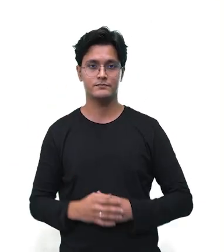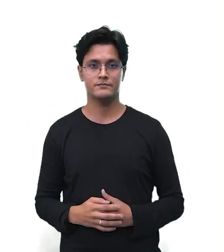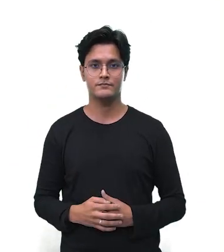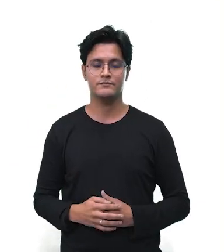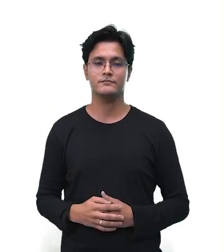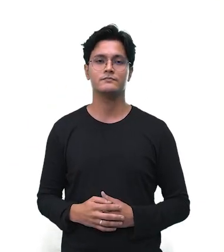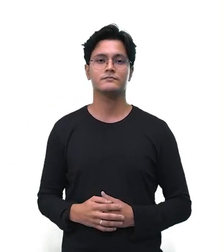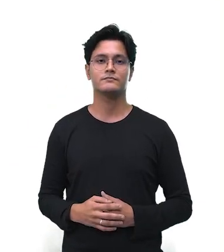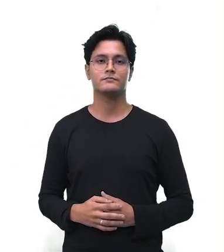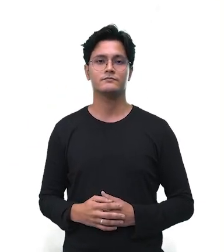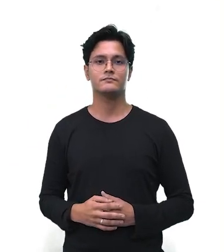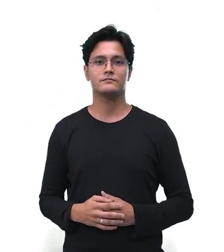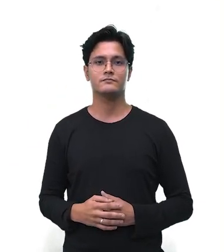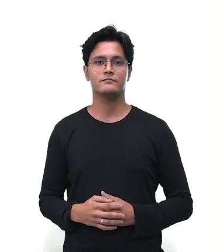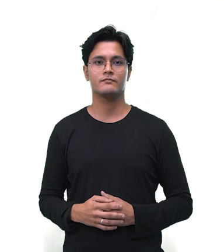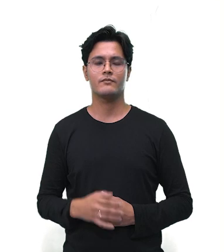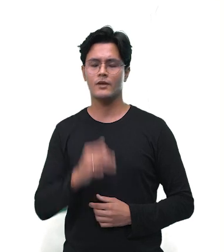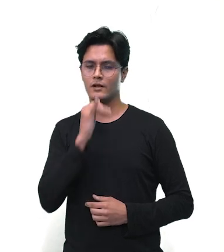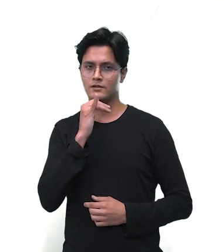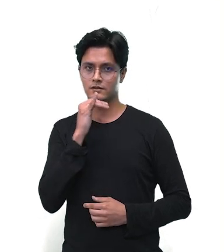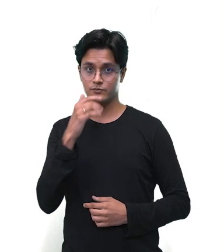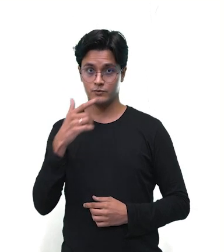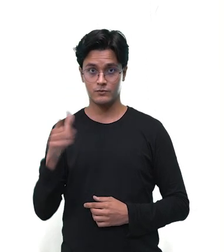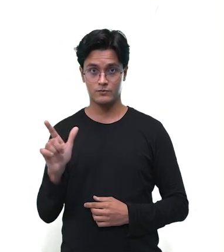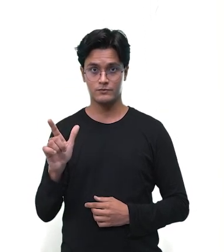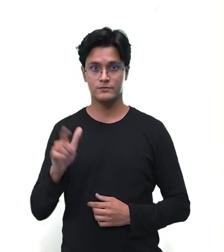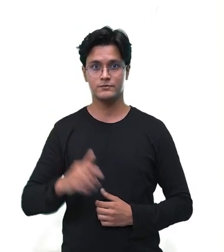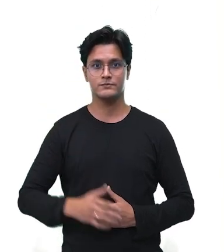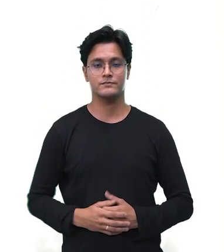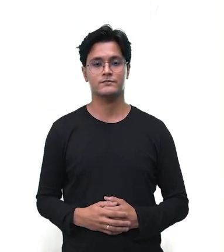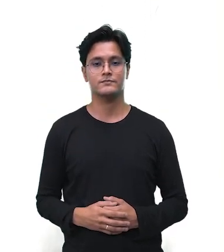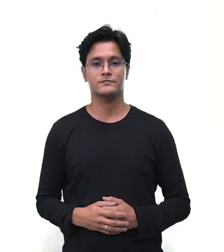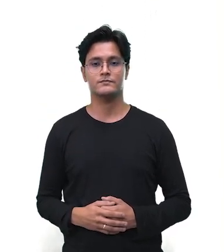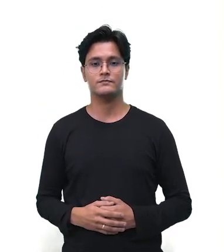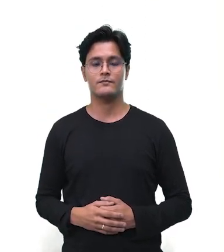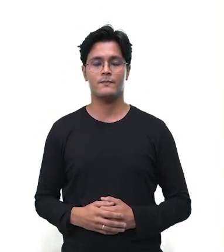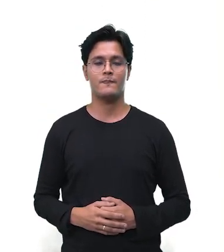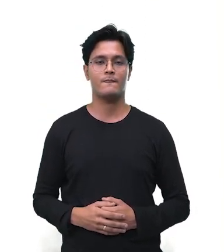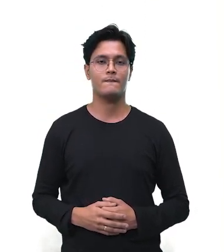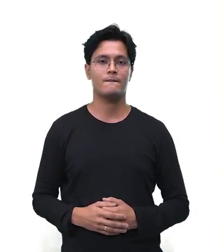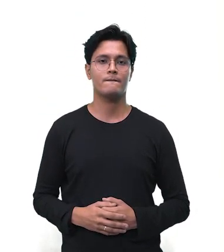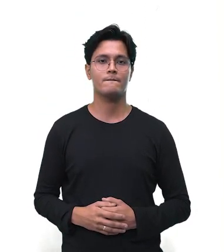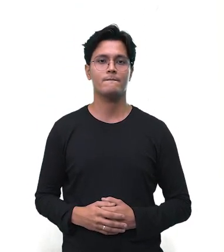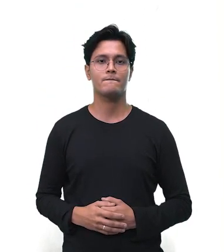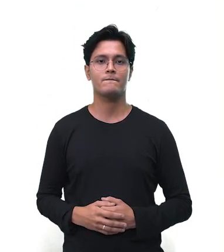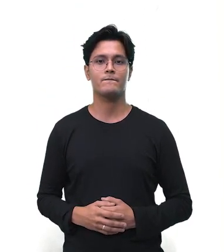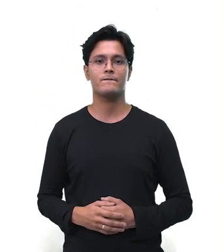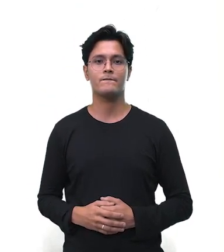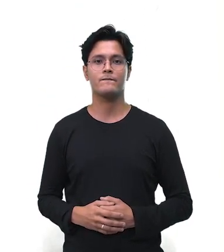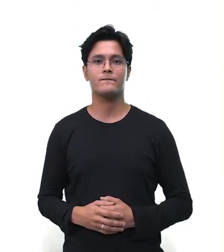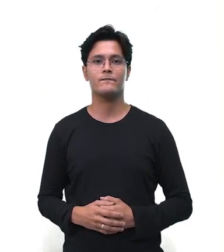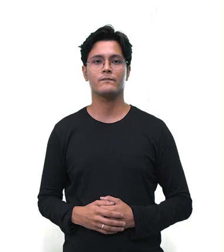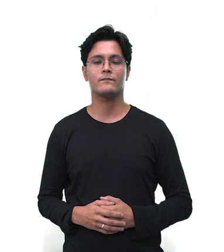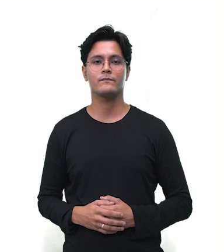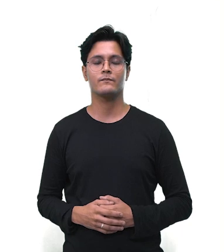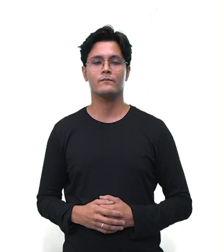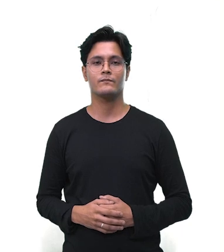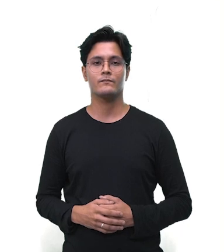ó. Mas vamos supor que eu não soubesse o valor